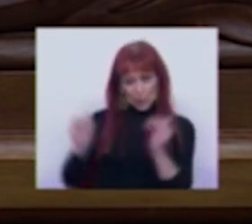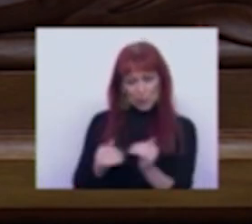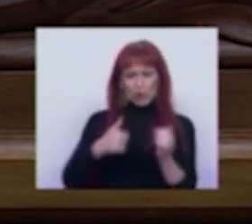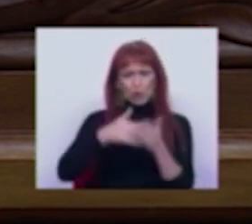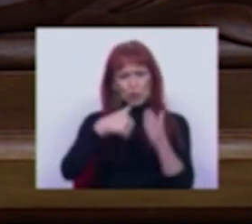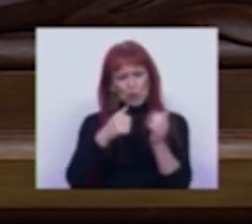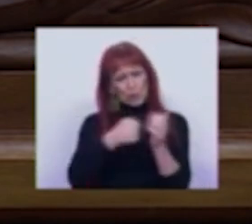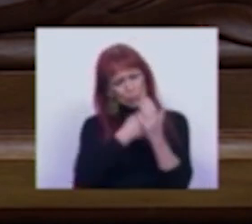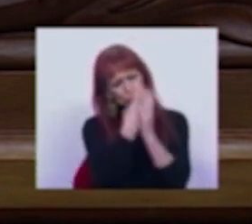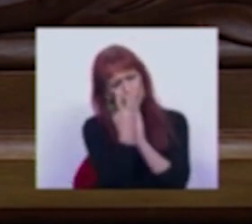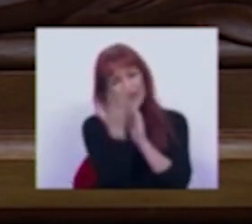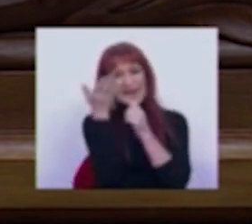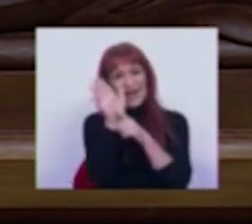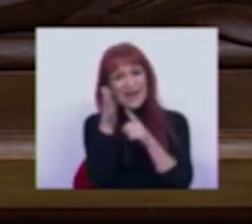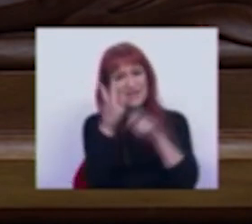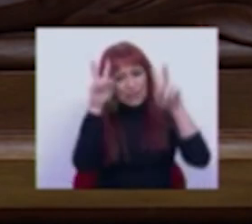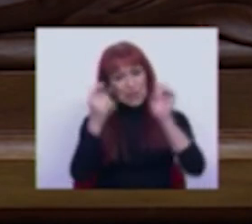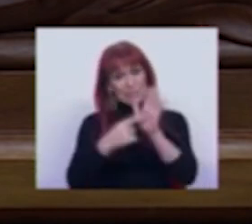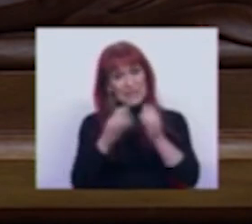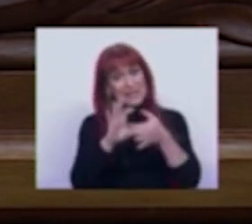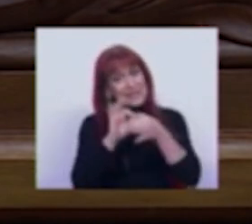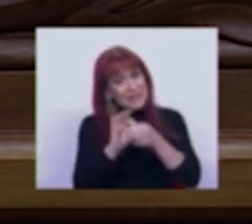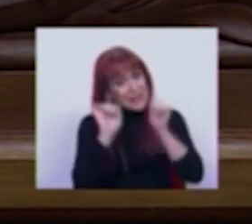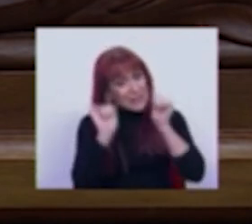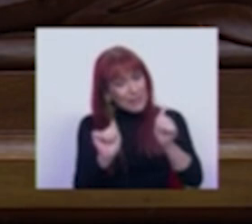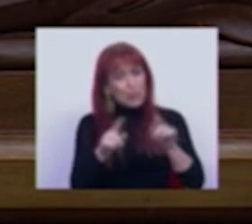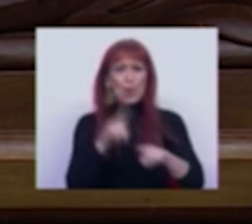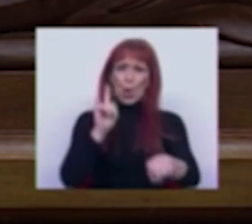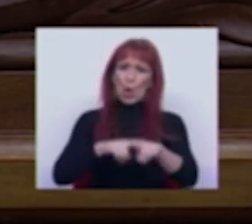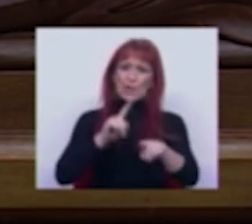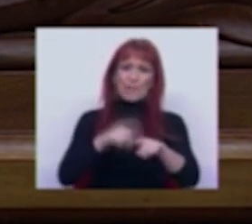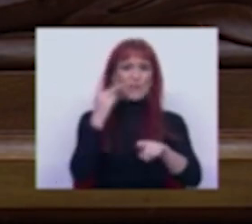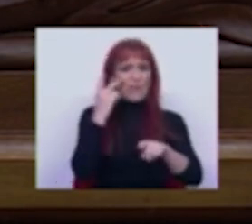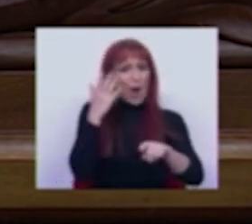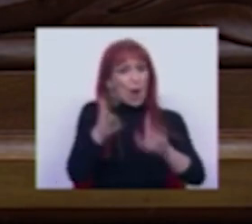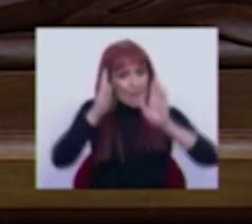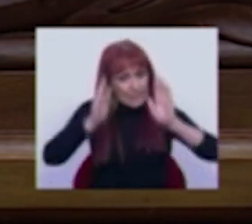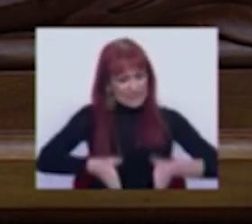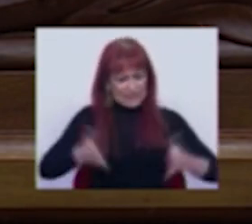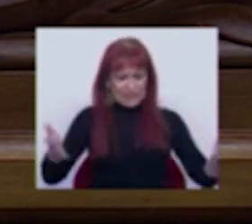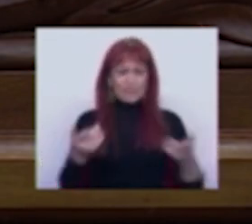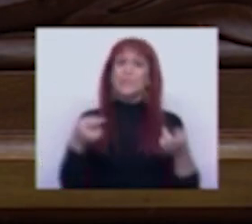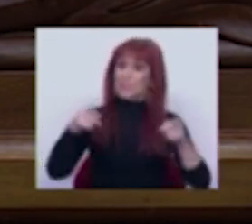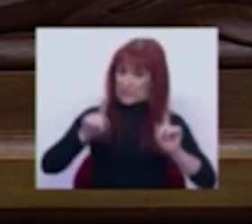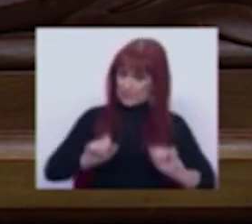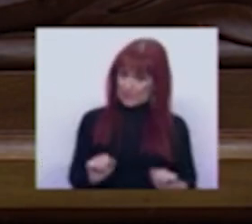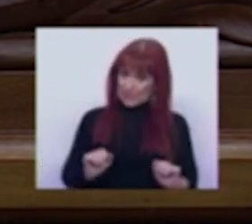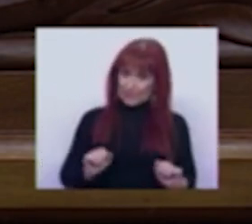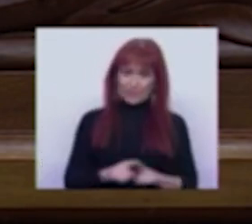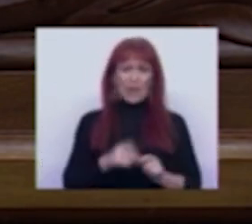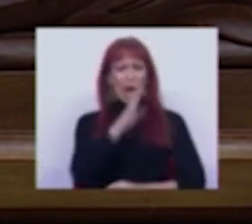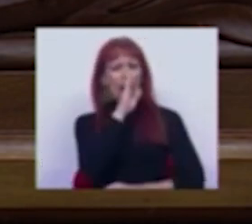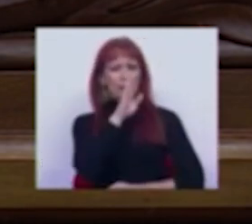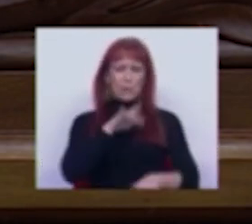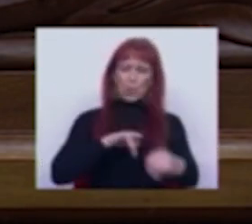tudo exemplos de matérias que carecem de adequação aos tempos que vivemos. Mas também uma